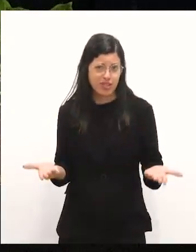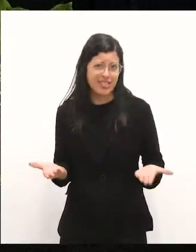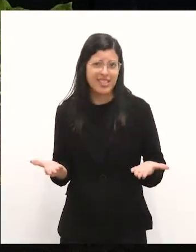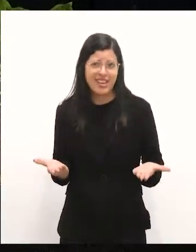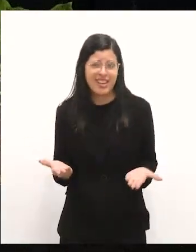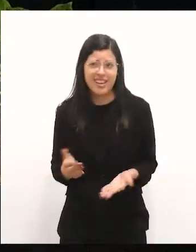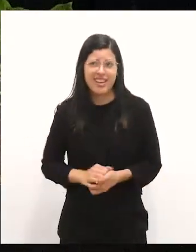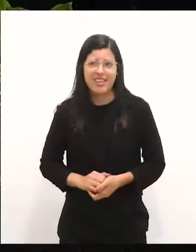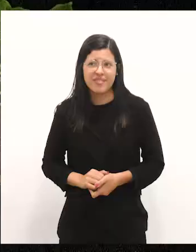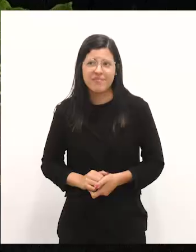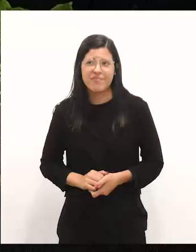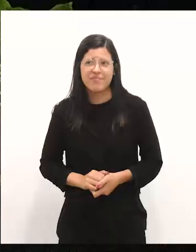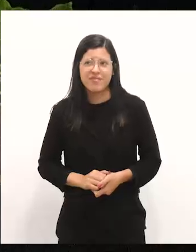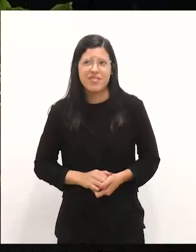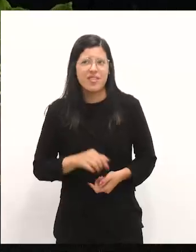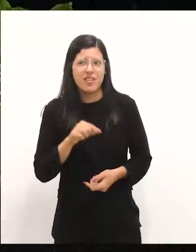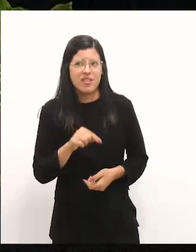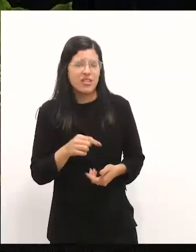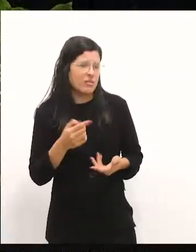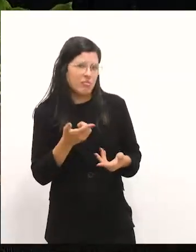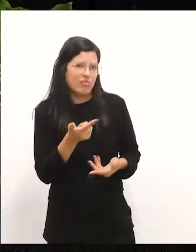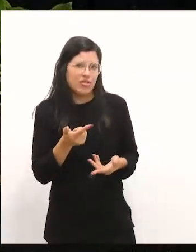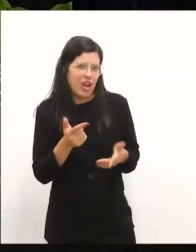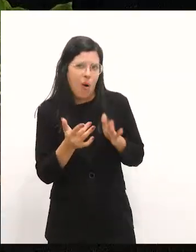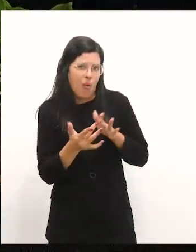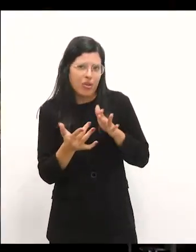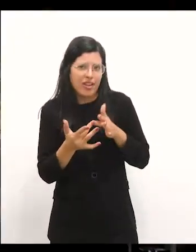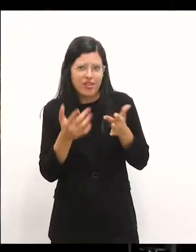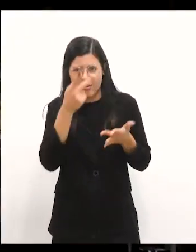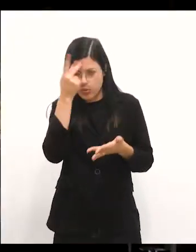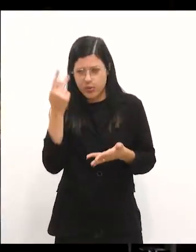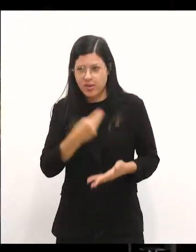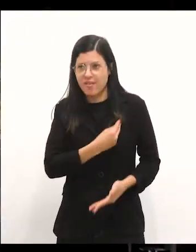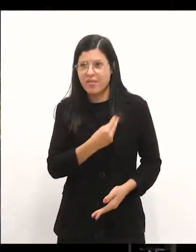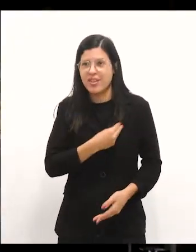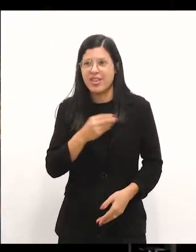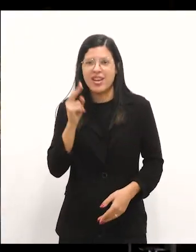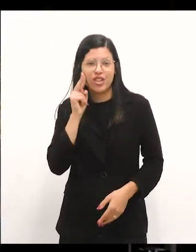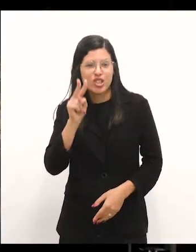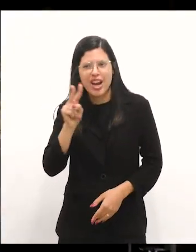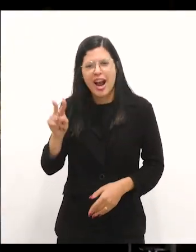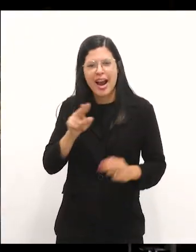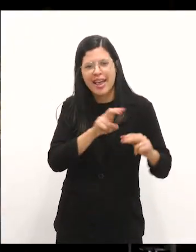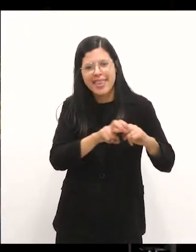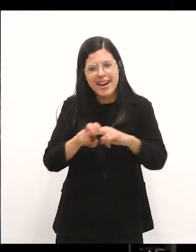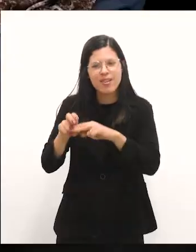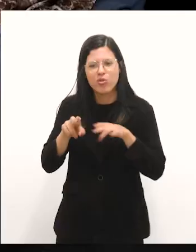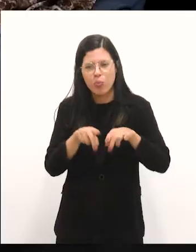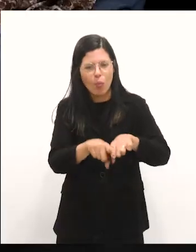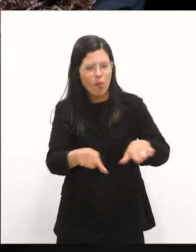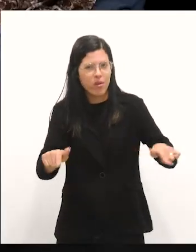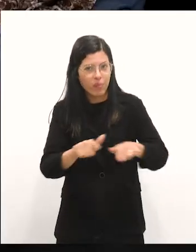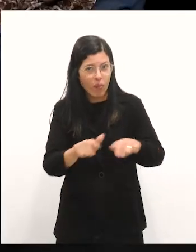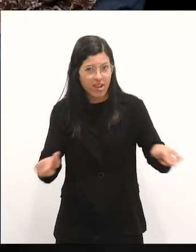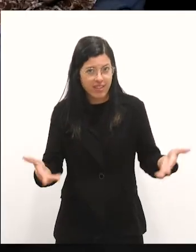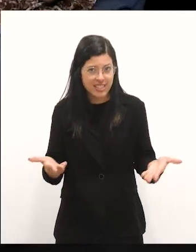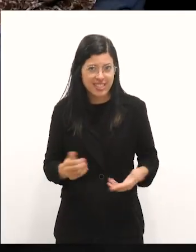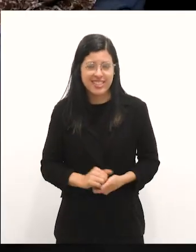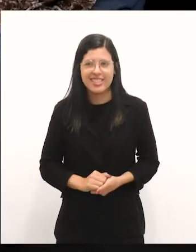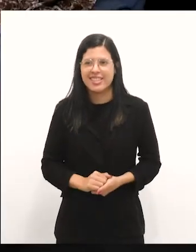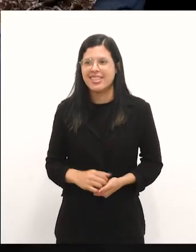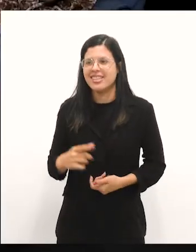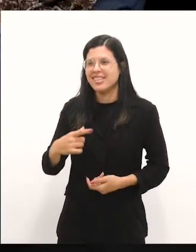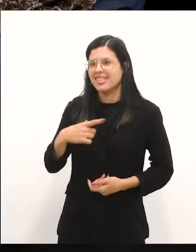não se importa. Você não se deu com ninguém na vida? Com ninguém na vida. Você vai chegar lá e vai ver um monte de cadeira vazia, porque não tem ninguém, né? Ninguém.